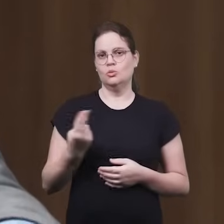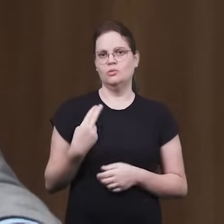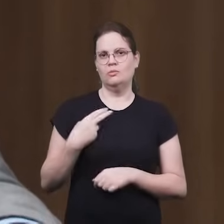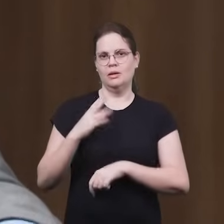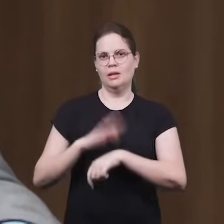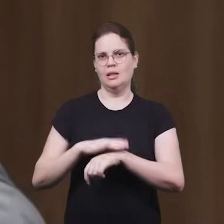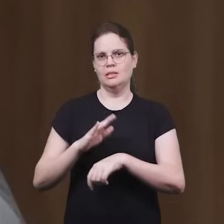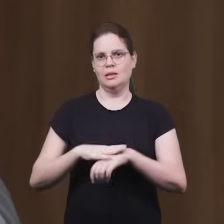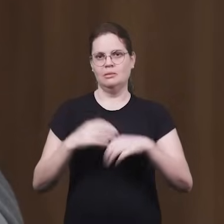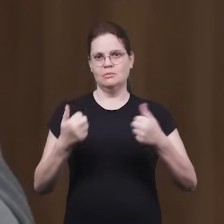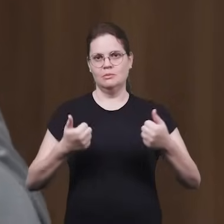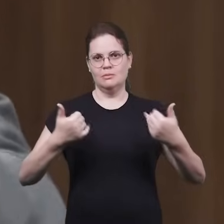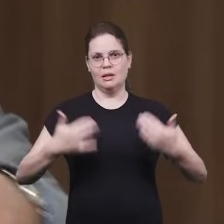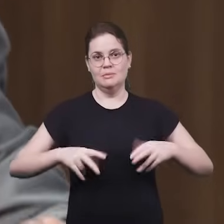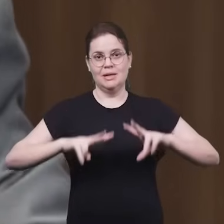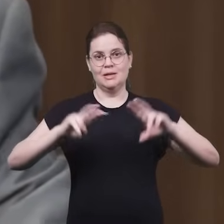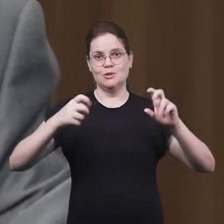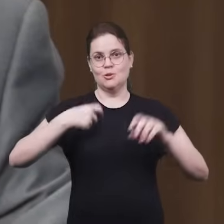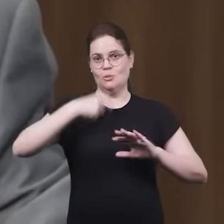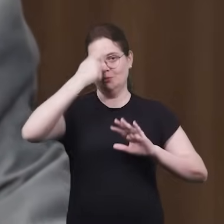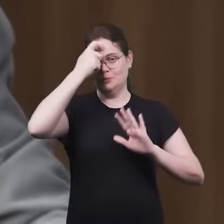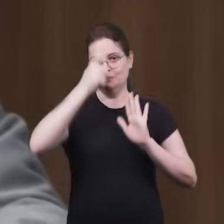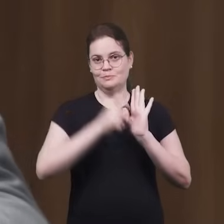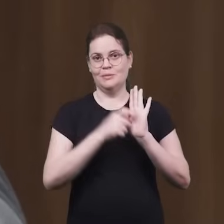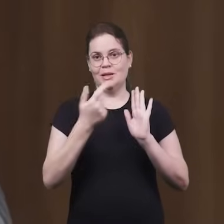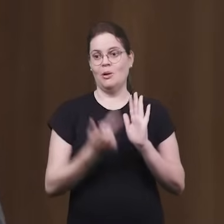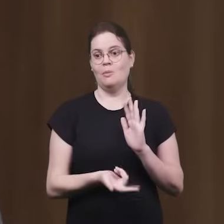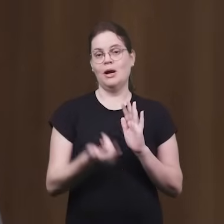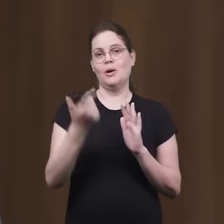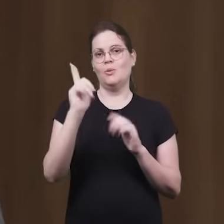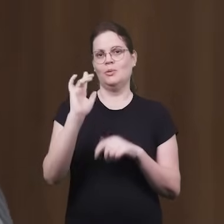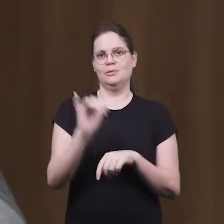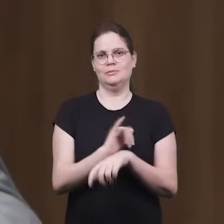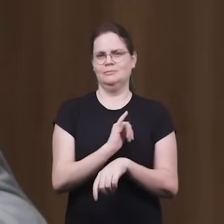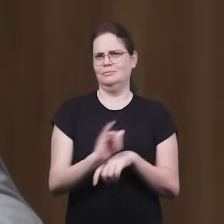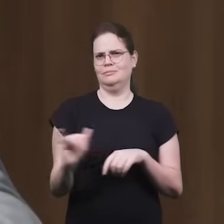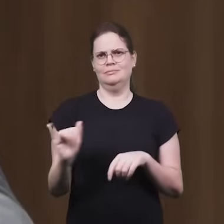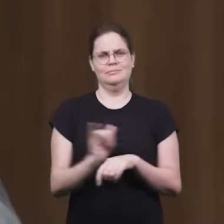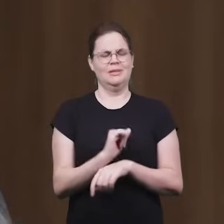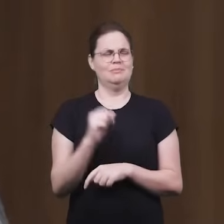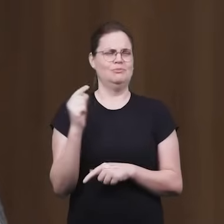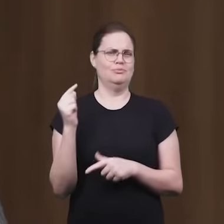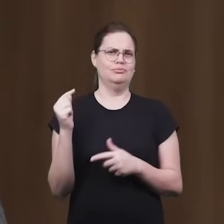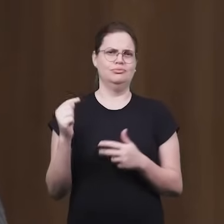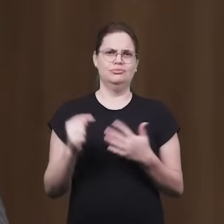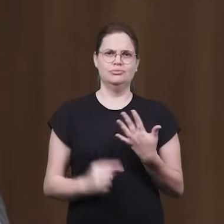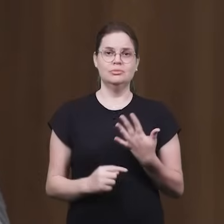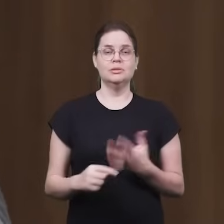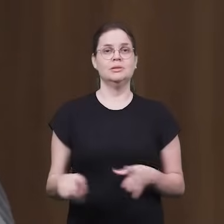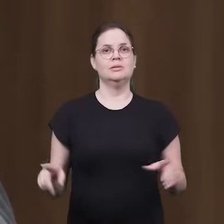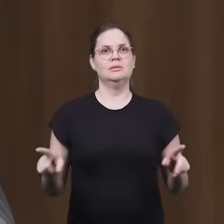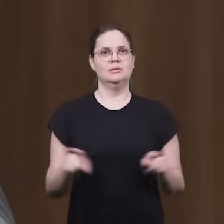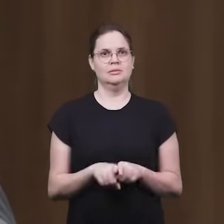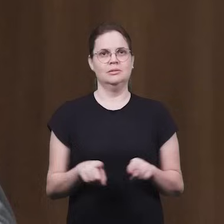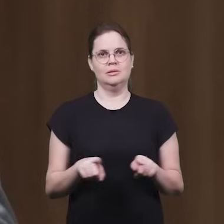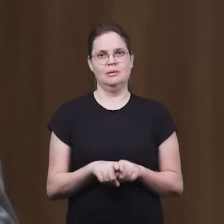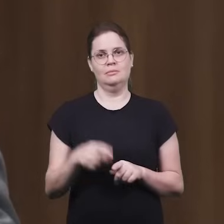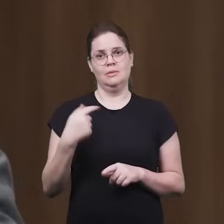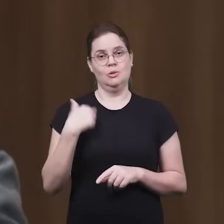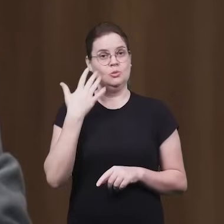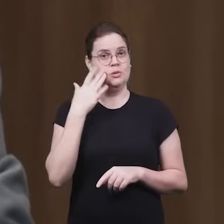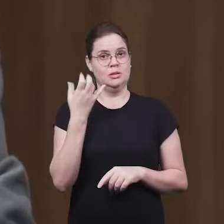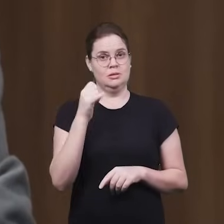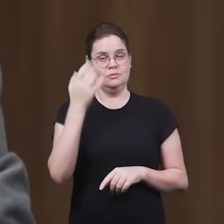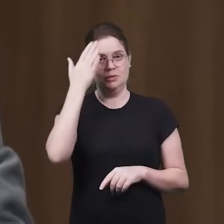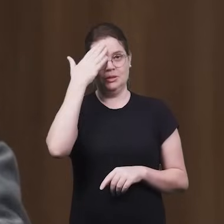sobre inteligência artificial, que já é uma outra ferramenta. Vasto, né? Vastíssima e que também, eu não sei se você